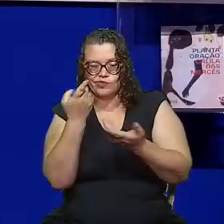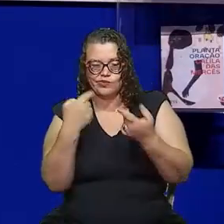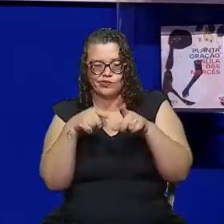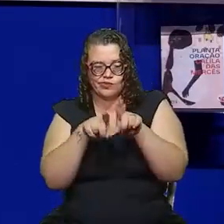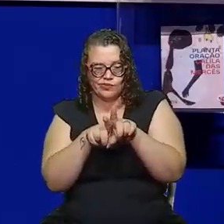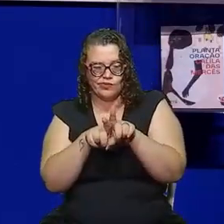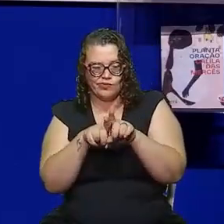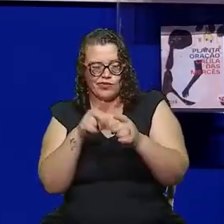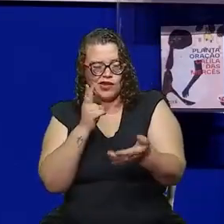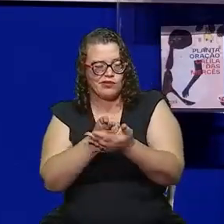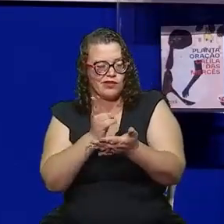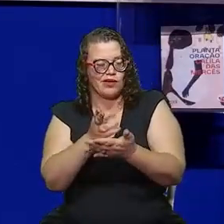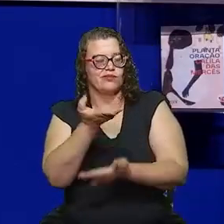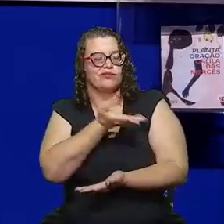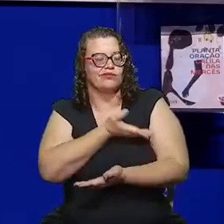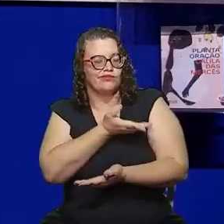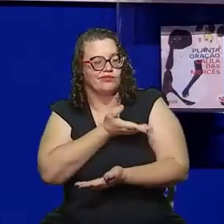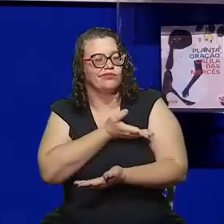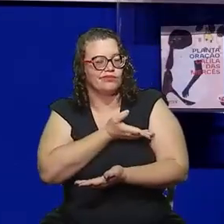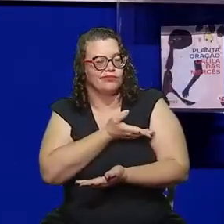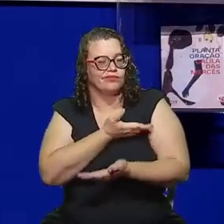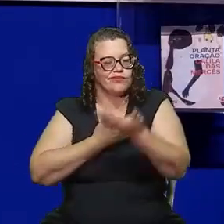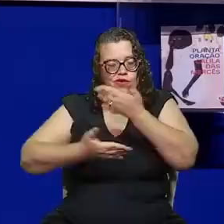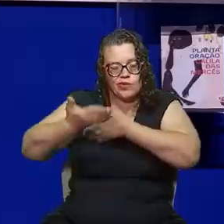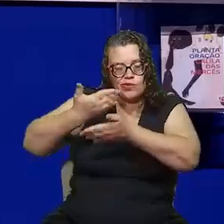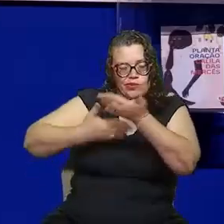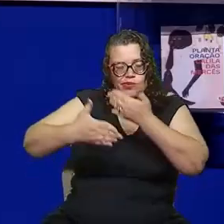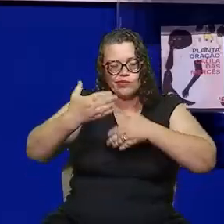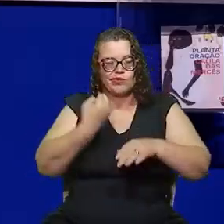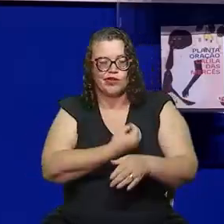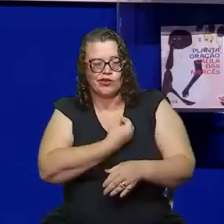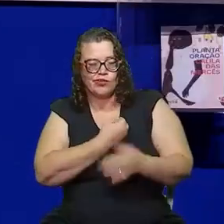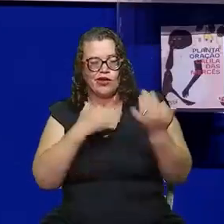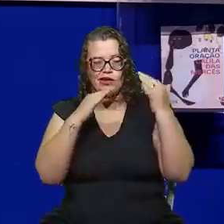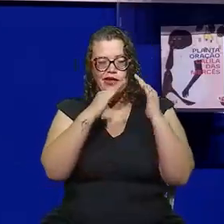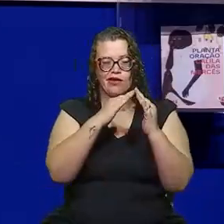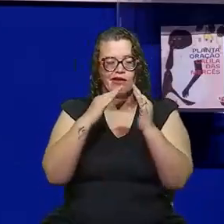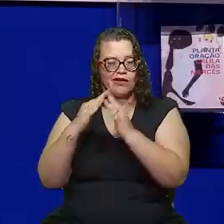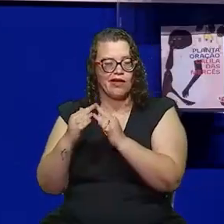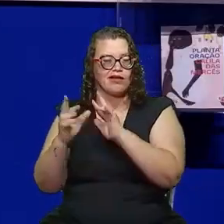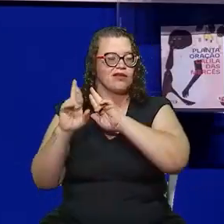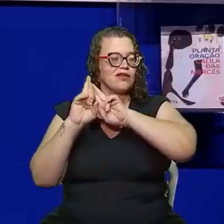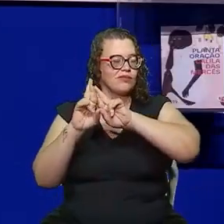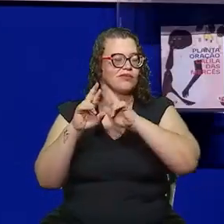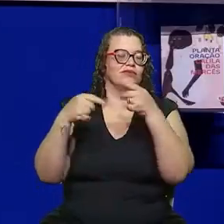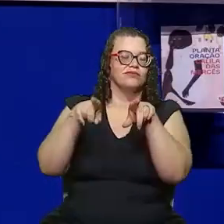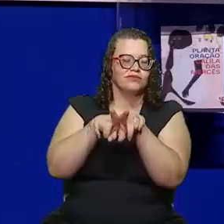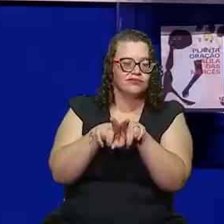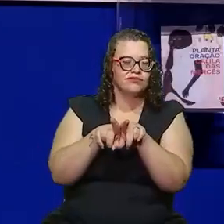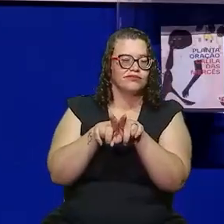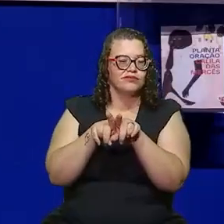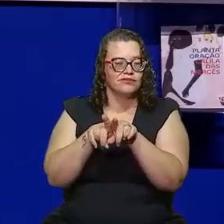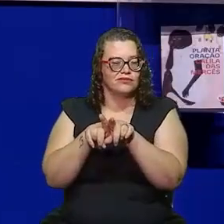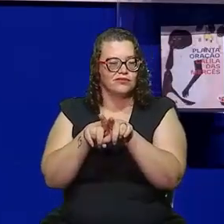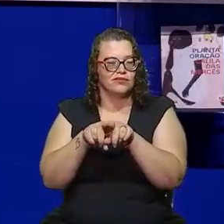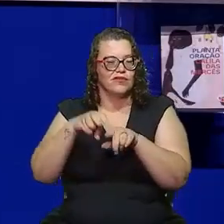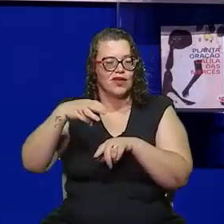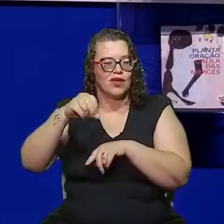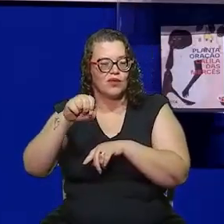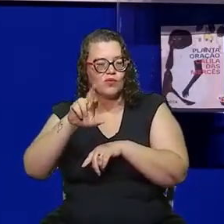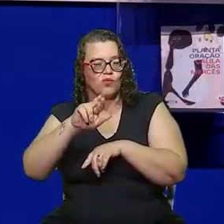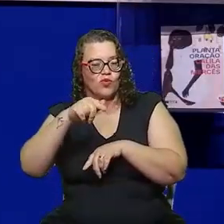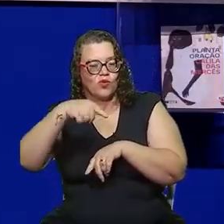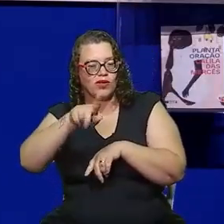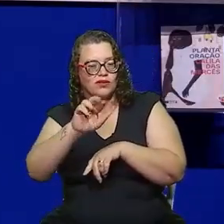amigas e permanecem sendo minhas grandes amigas, sabe? Com quem eu dividi vida, casa, esperanças. E Morgana tem sido uma